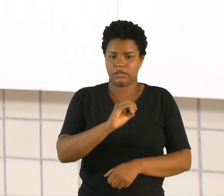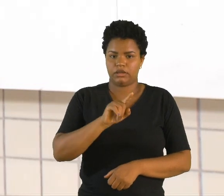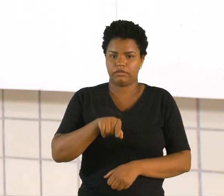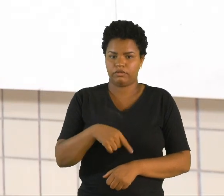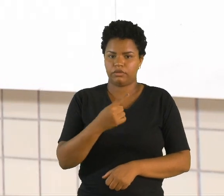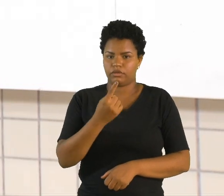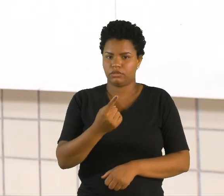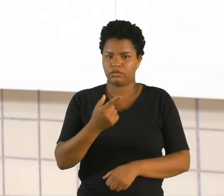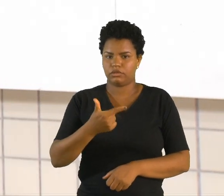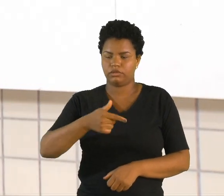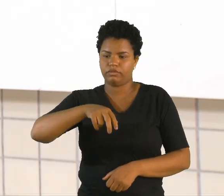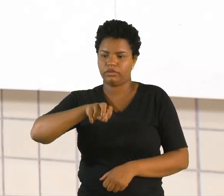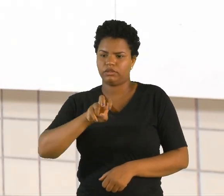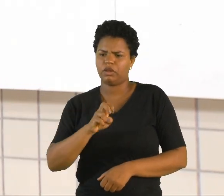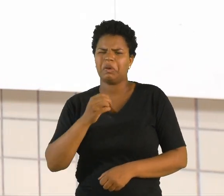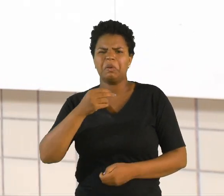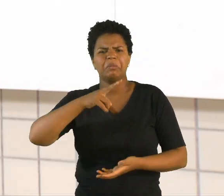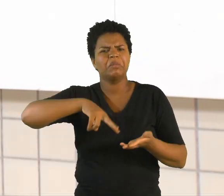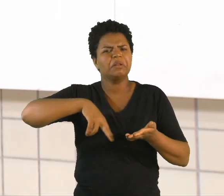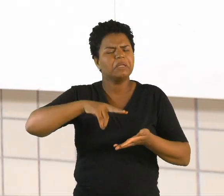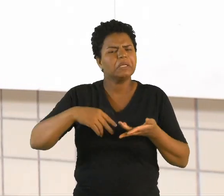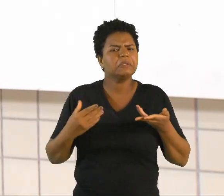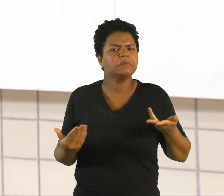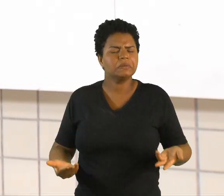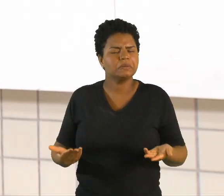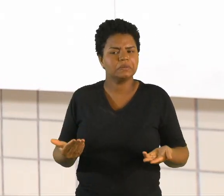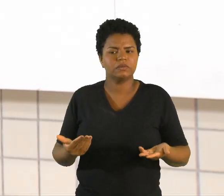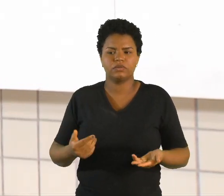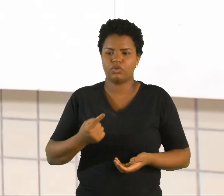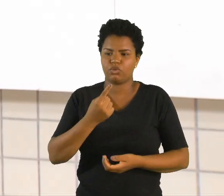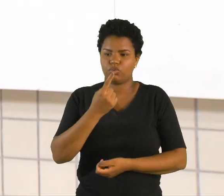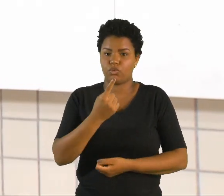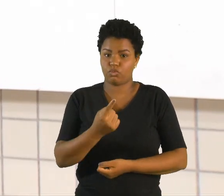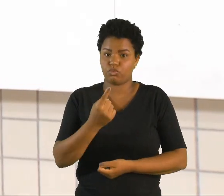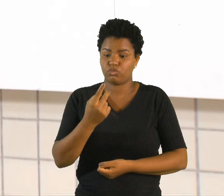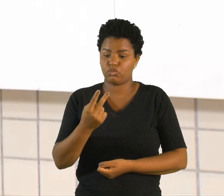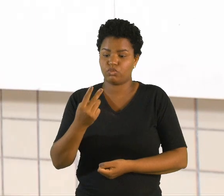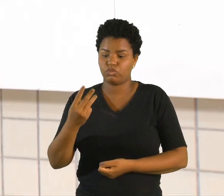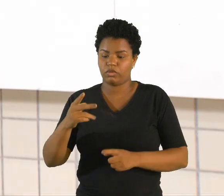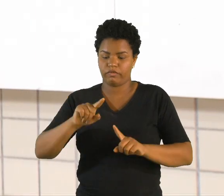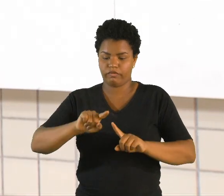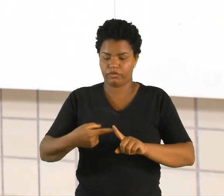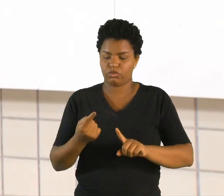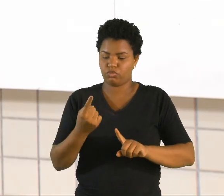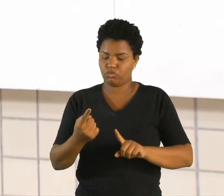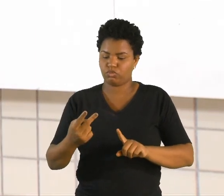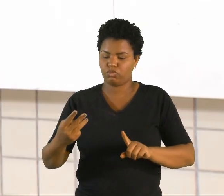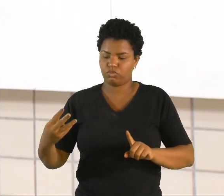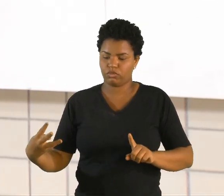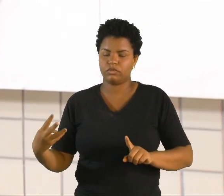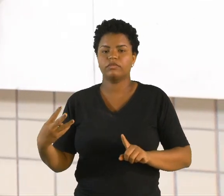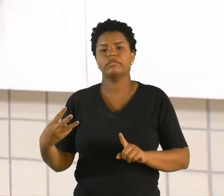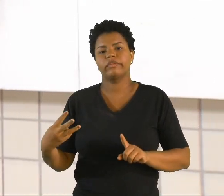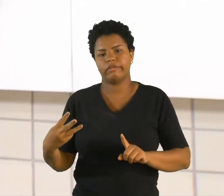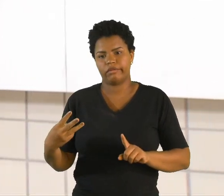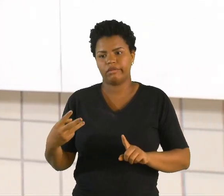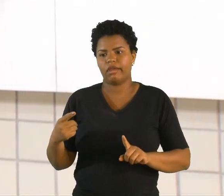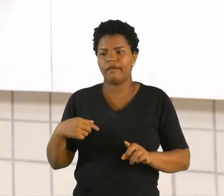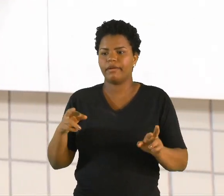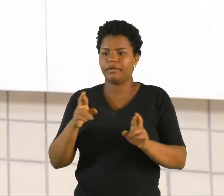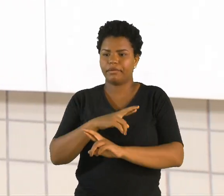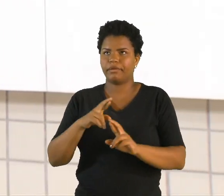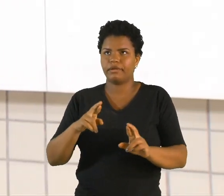0,125. Como eu vou ler isso, professora? Olha só, 1, 2, 3, 3 números após a vírgula. Relaciono